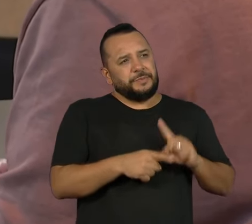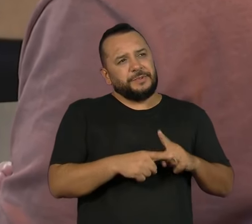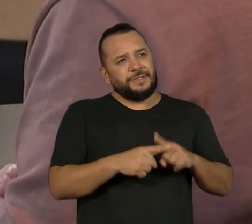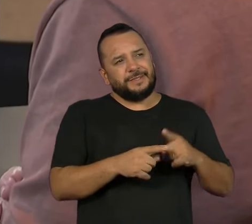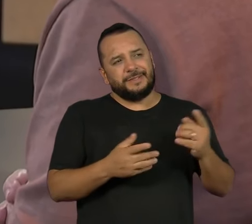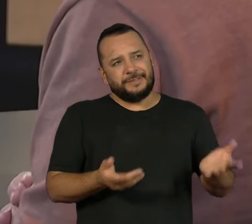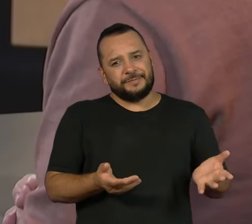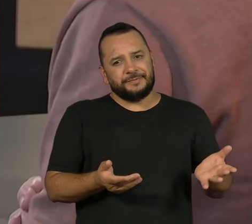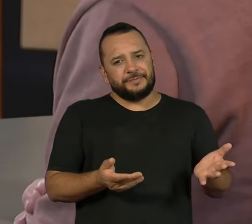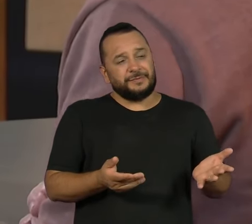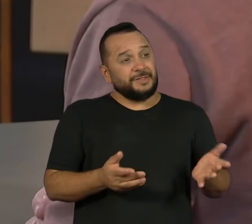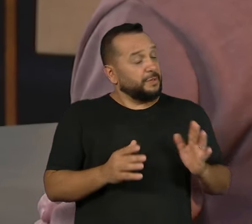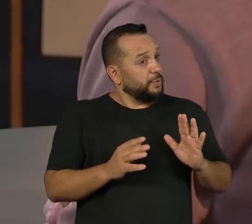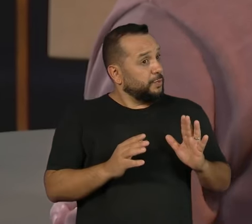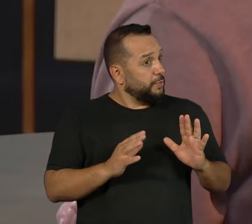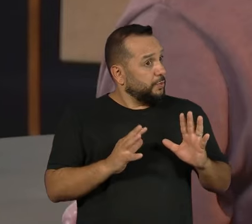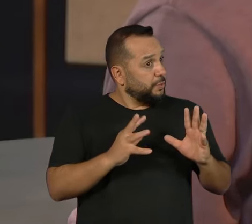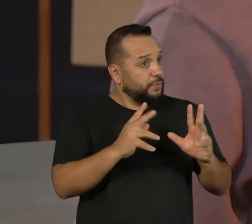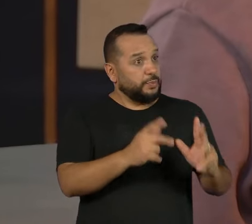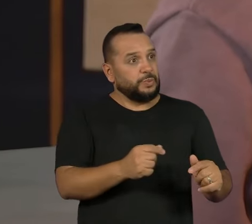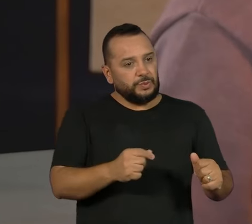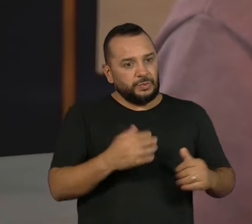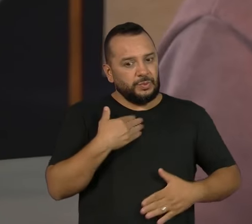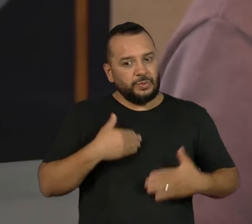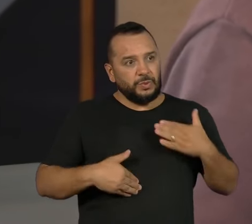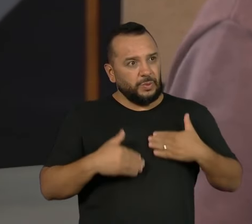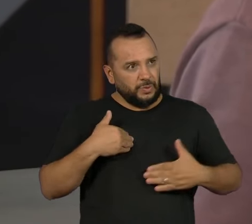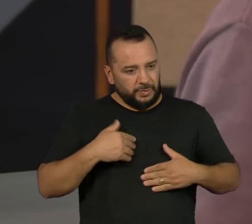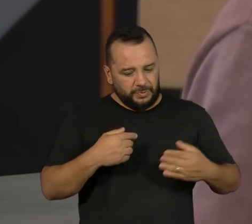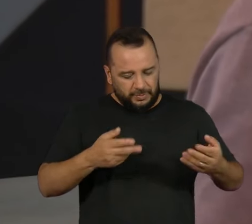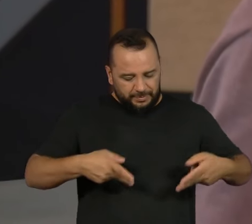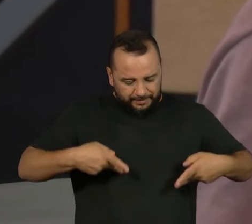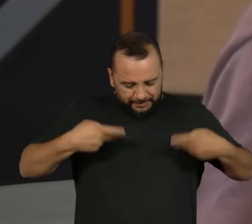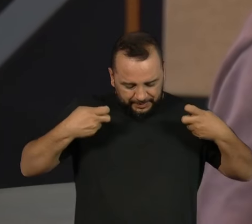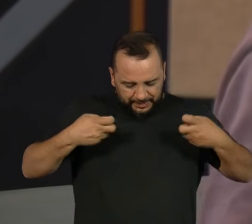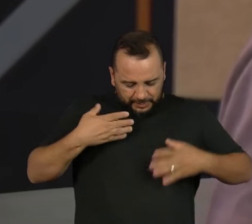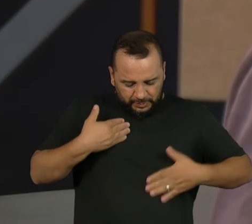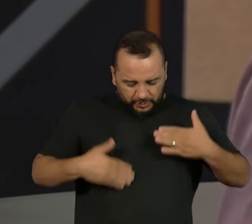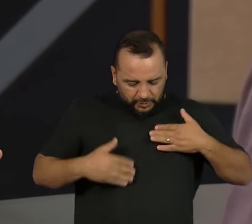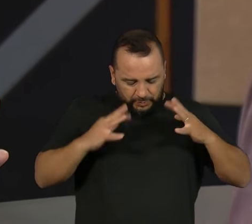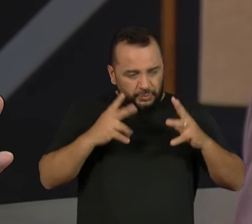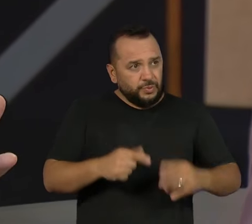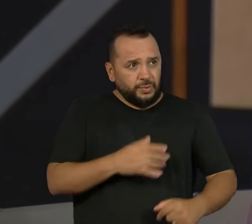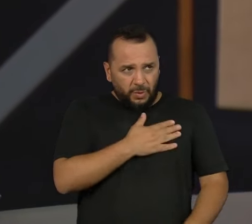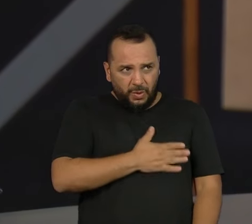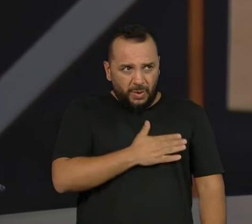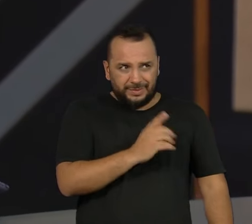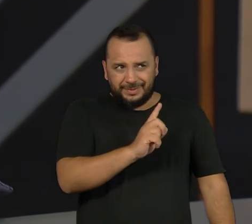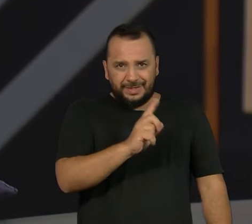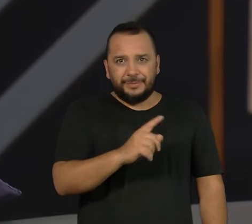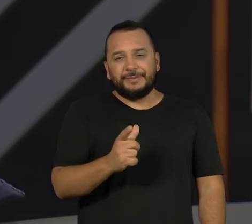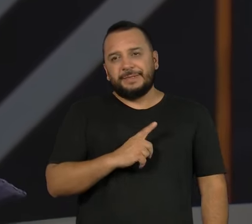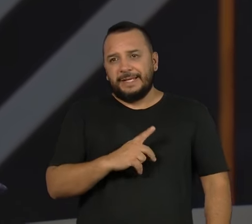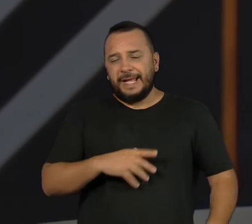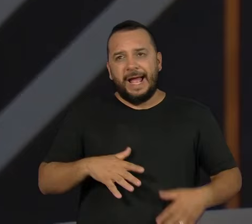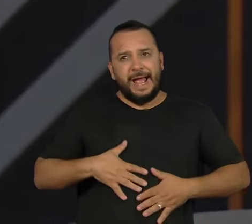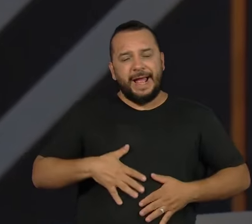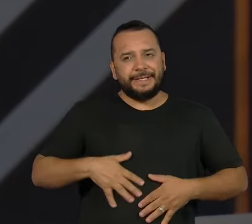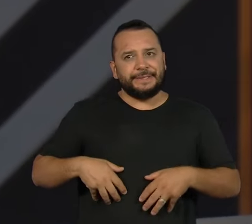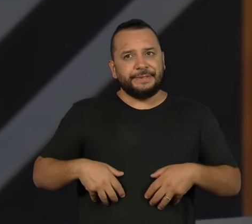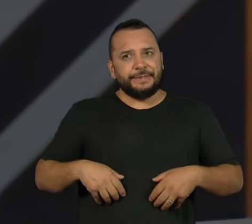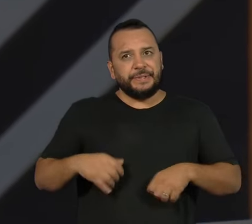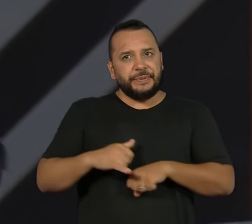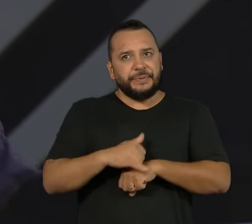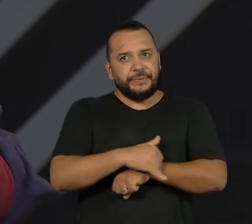nem de tudo a gente, no nosso corpo, a gente gosta. Né? E sempre tem o conflito, gordurinha aqui,